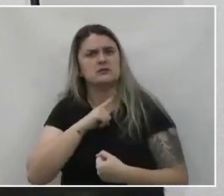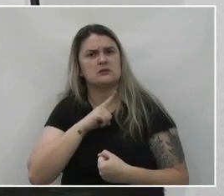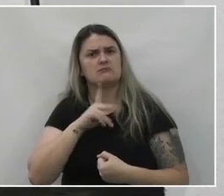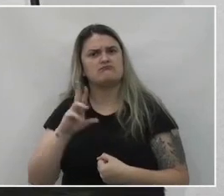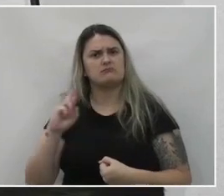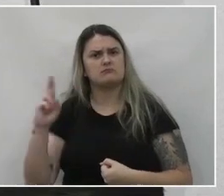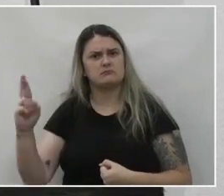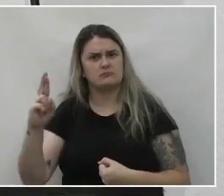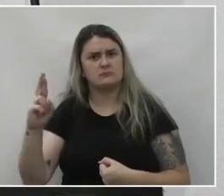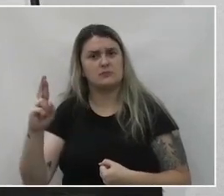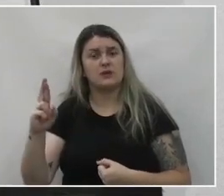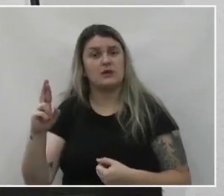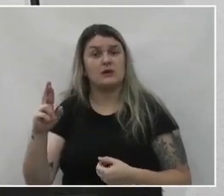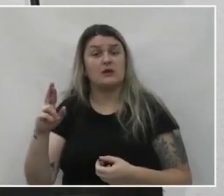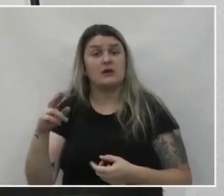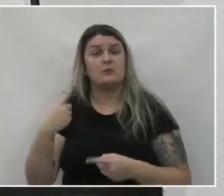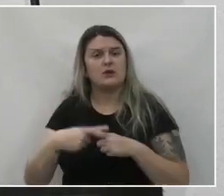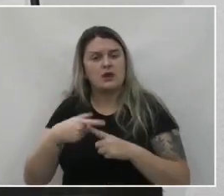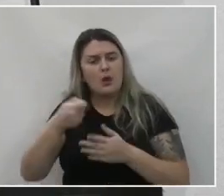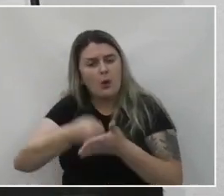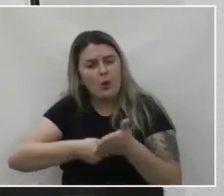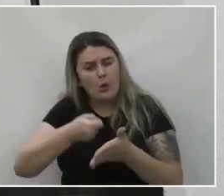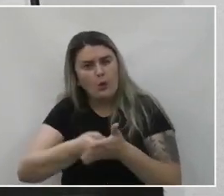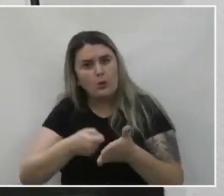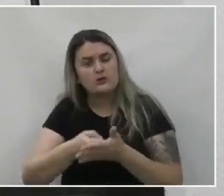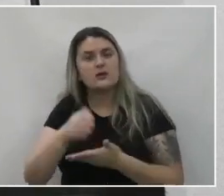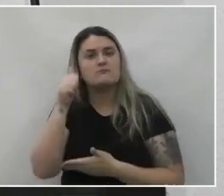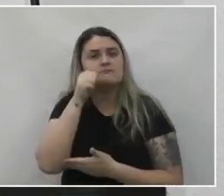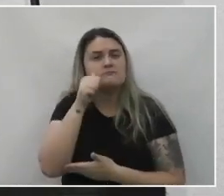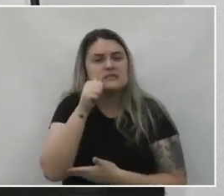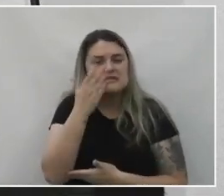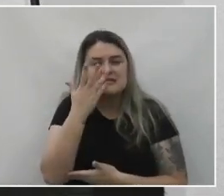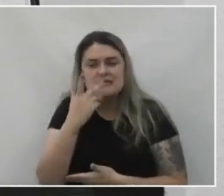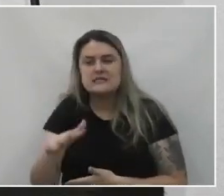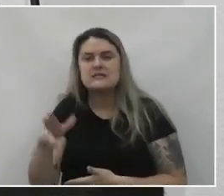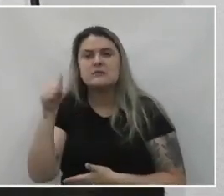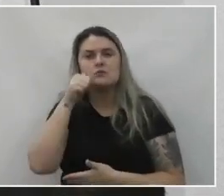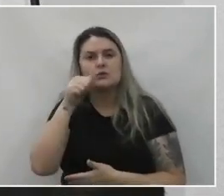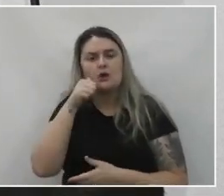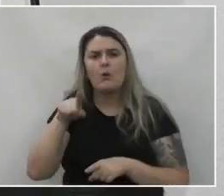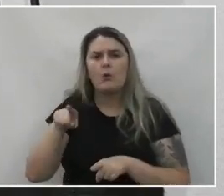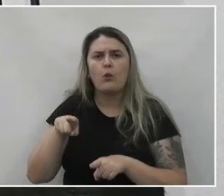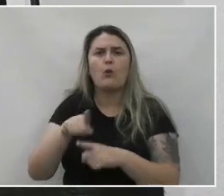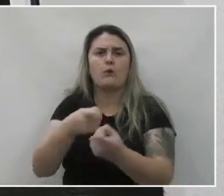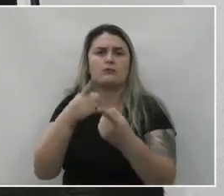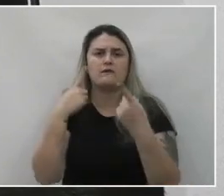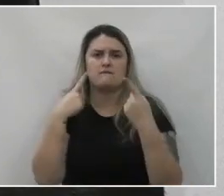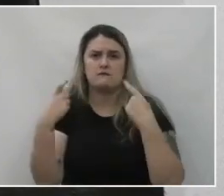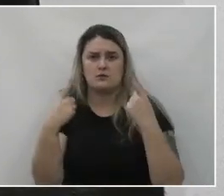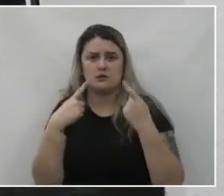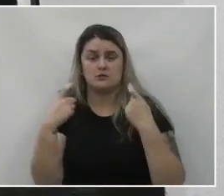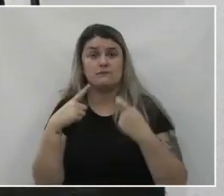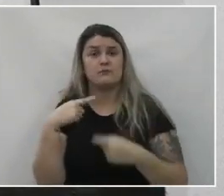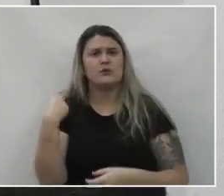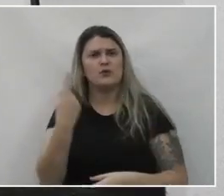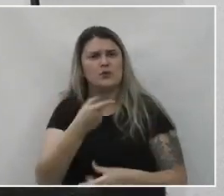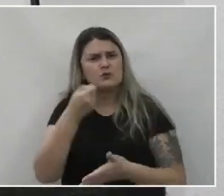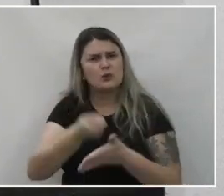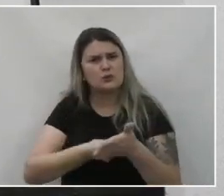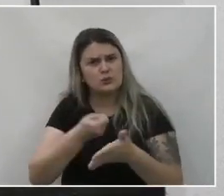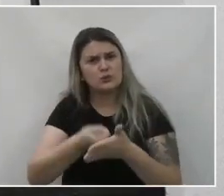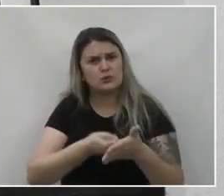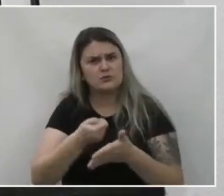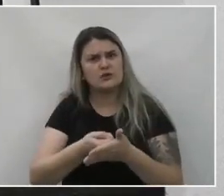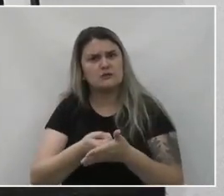enaltecer hoje. É a luta organizada de meninas e mulheres contra a violência. E nós lutamos muito